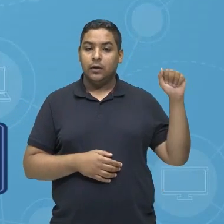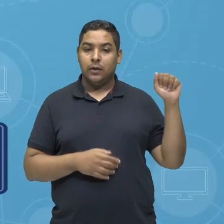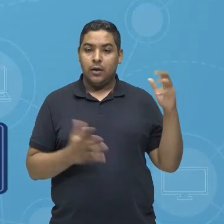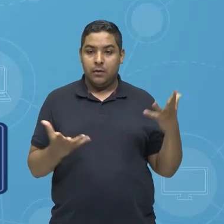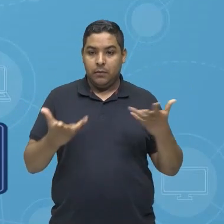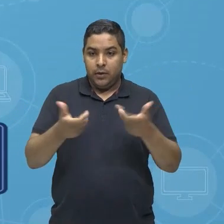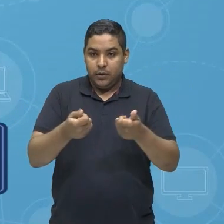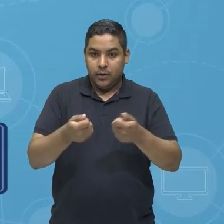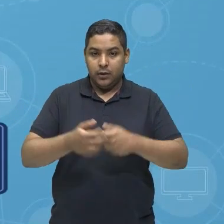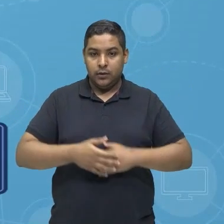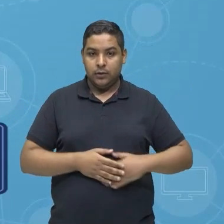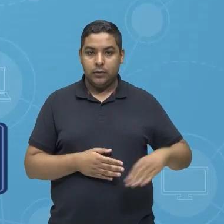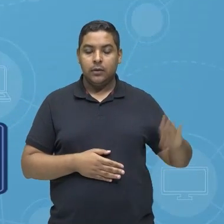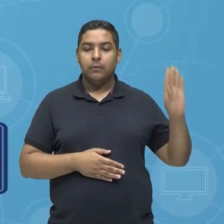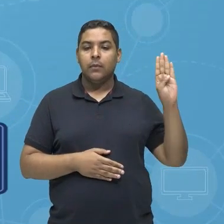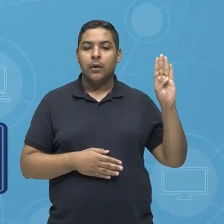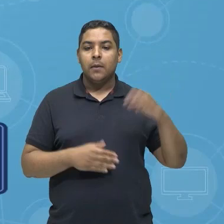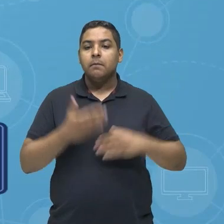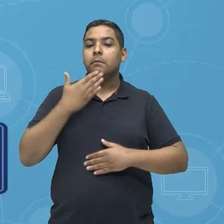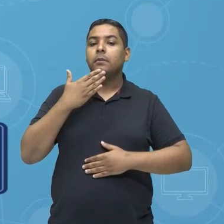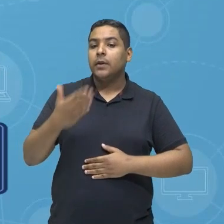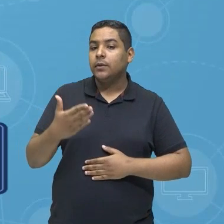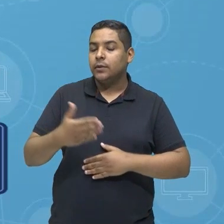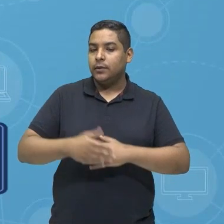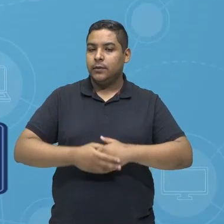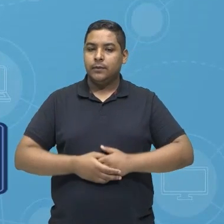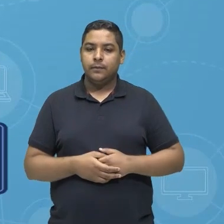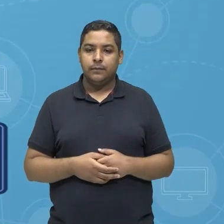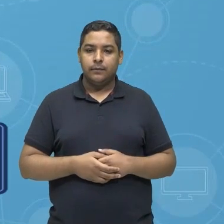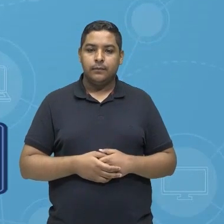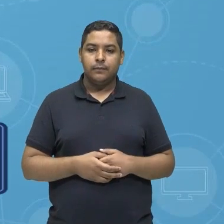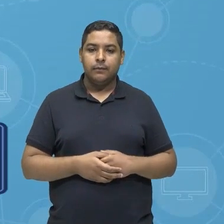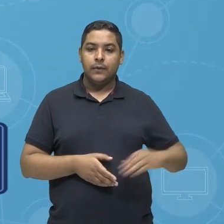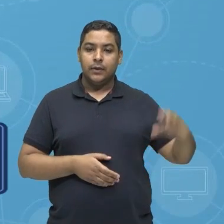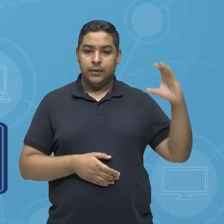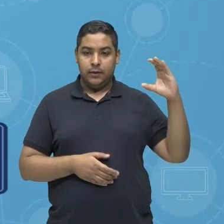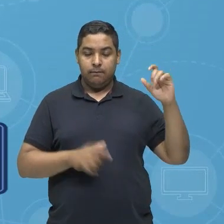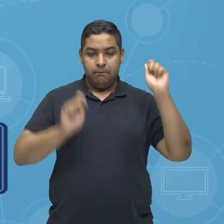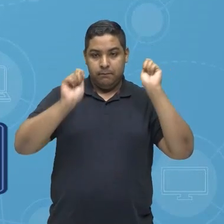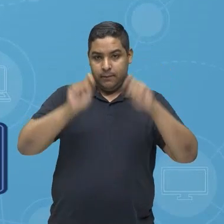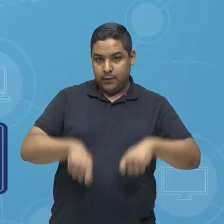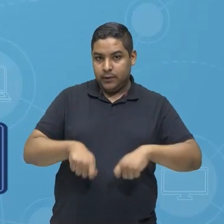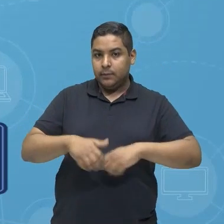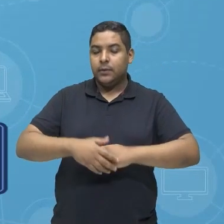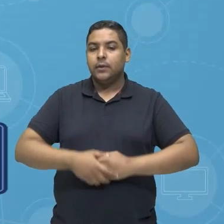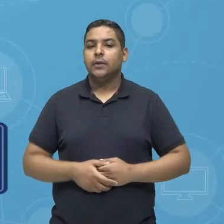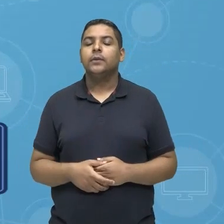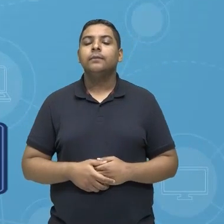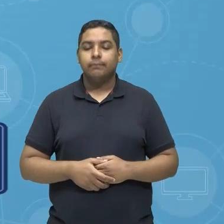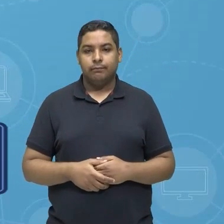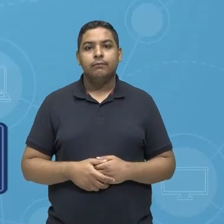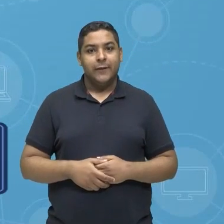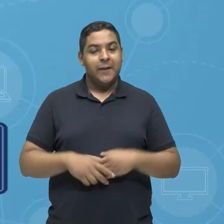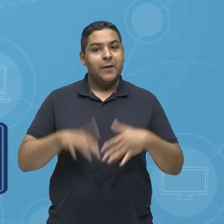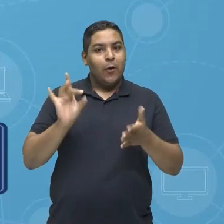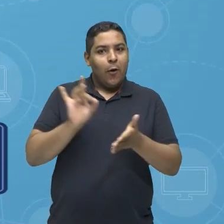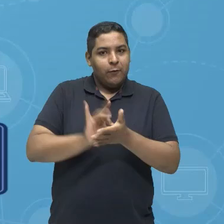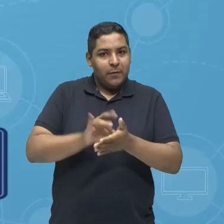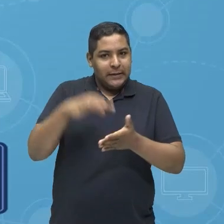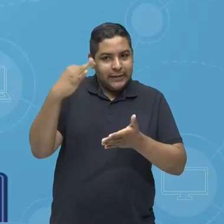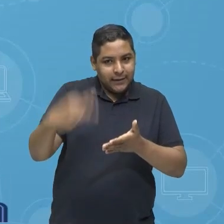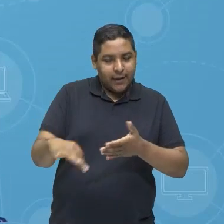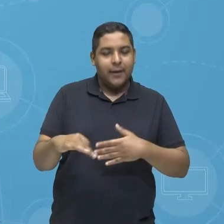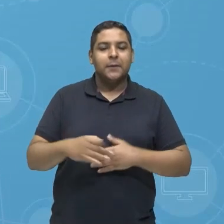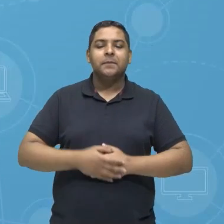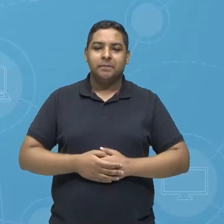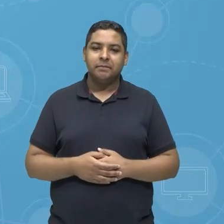A, habilidade. Letra B, pedido. Letra C, possibilidade. A gente vai confirmar aí se de fato vocês